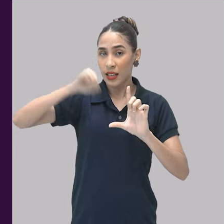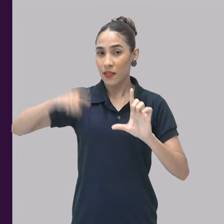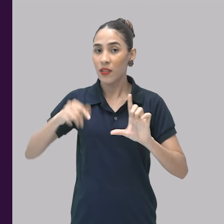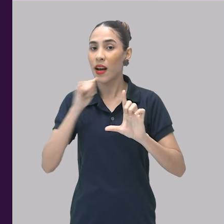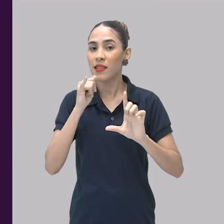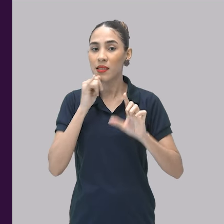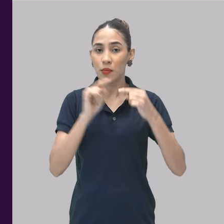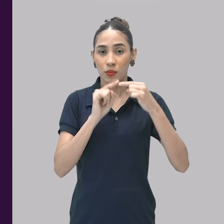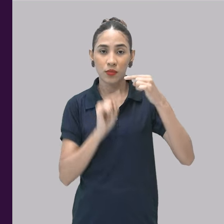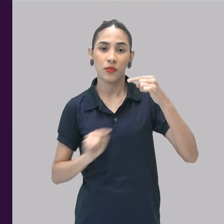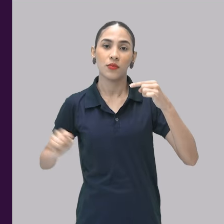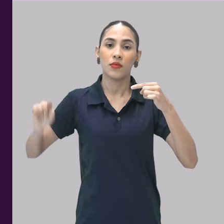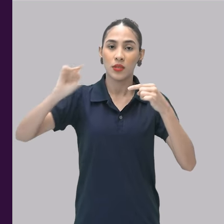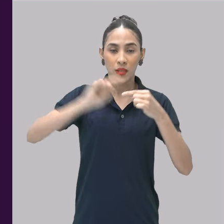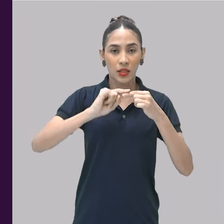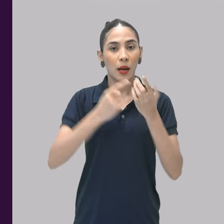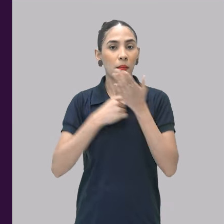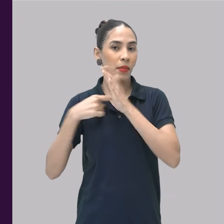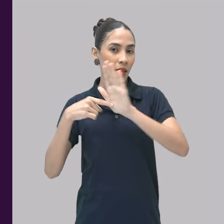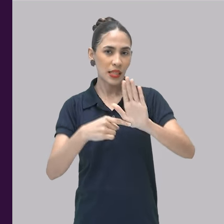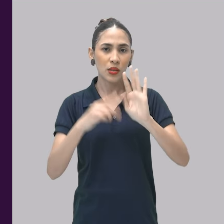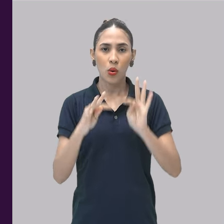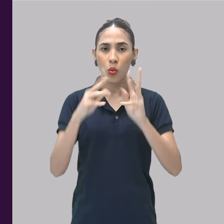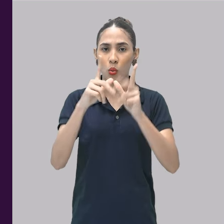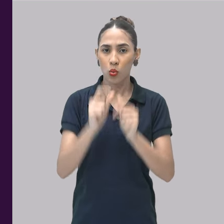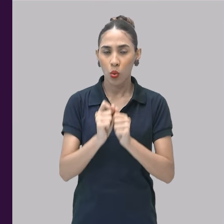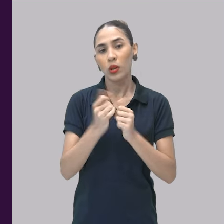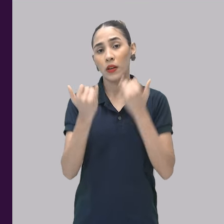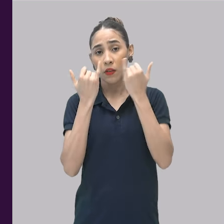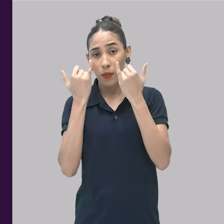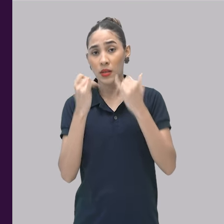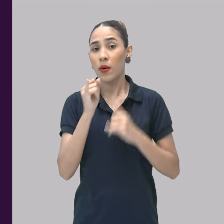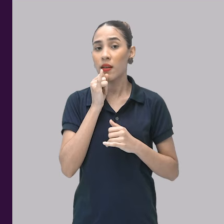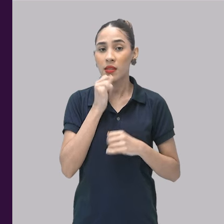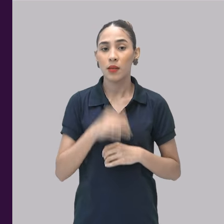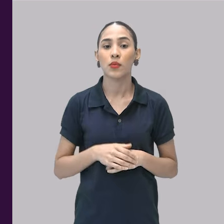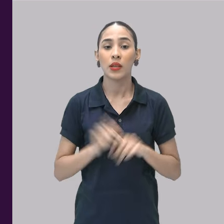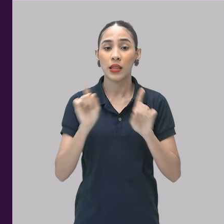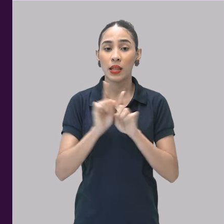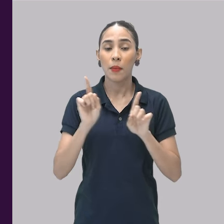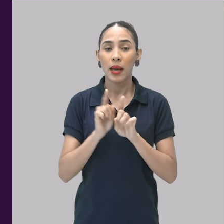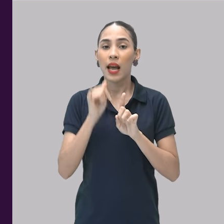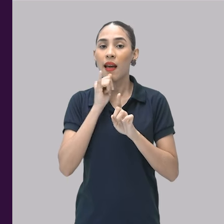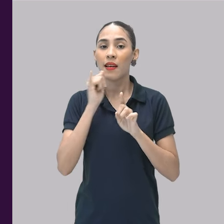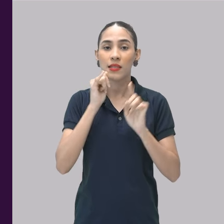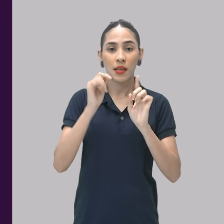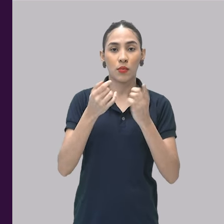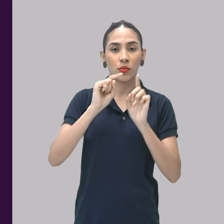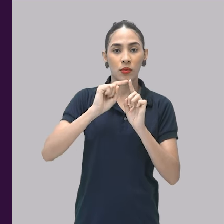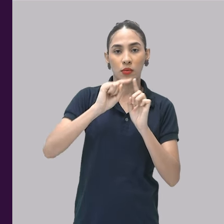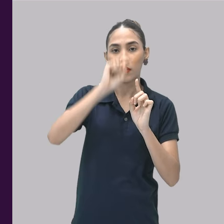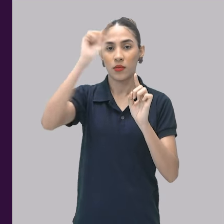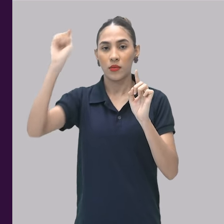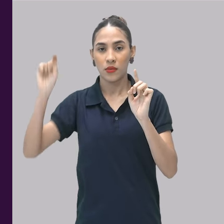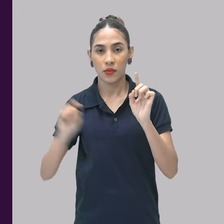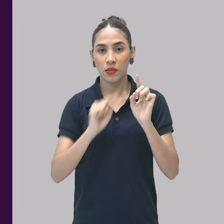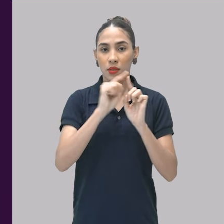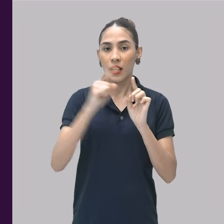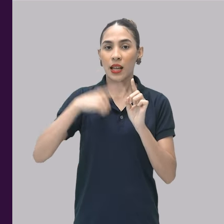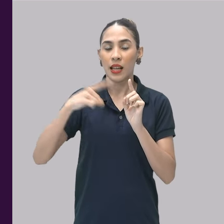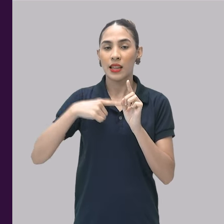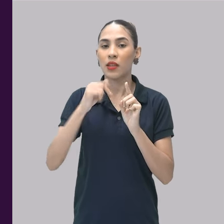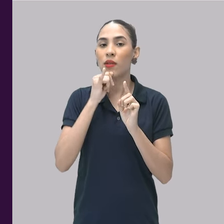composição mostram componentes de um todo. Exemplo: gráfico de setores, circular, formado por